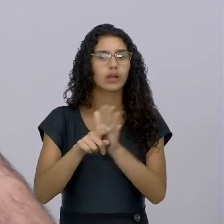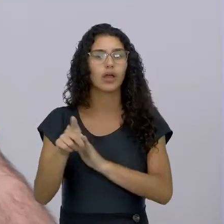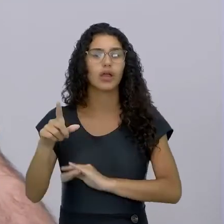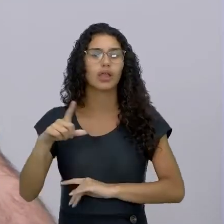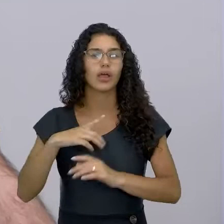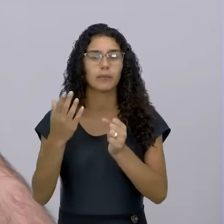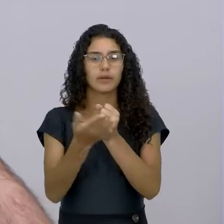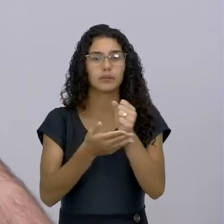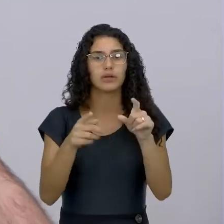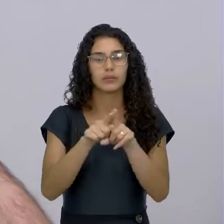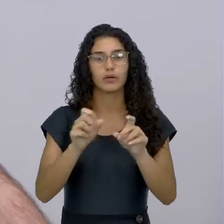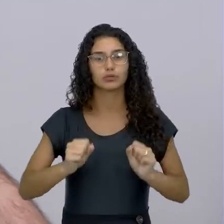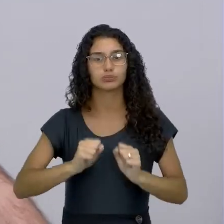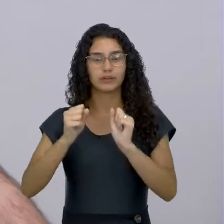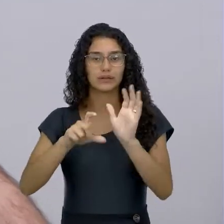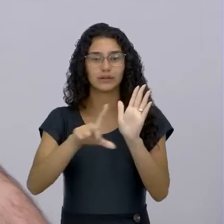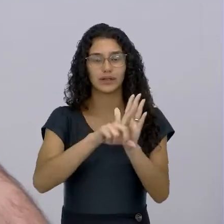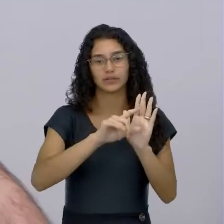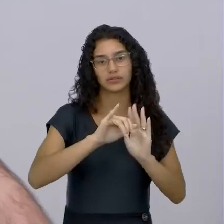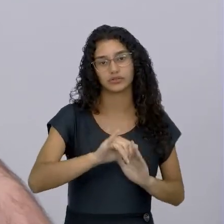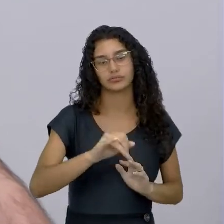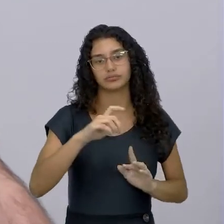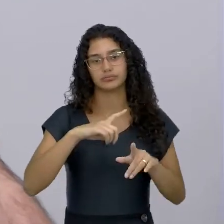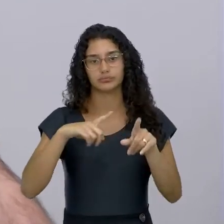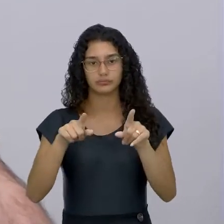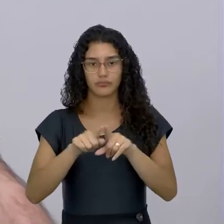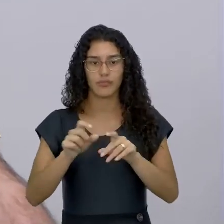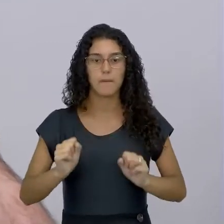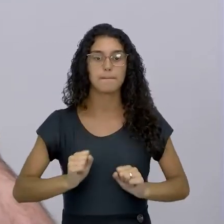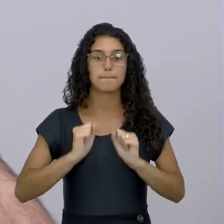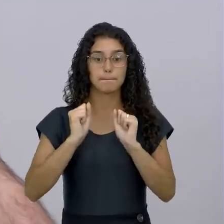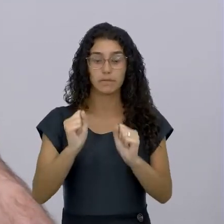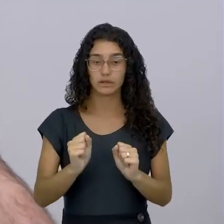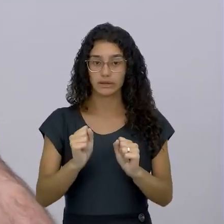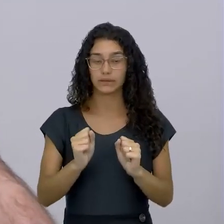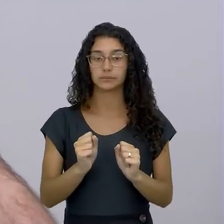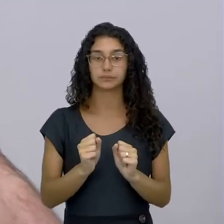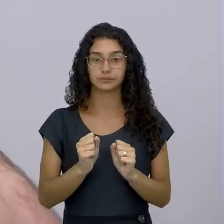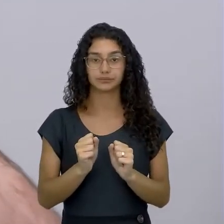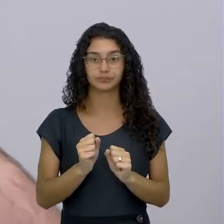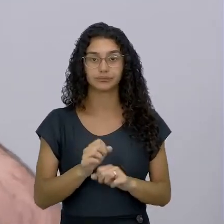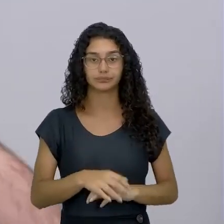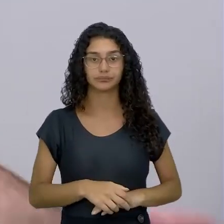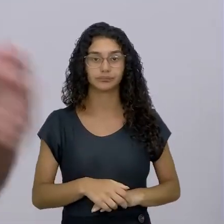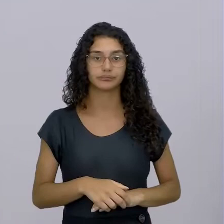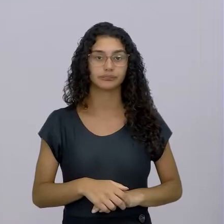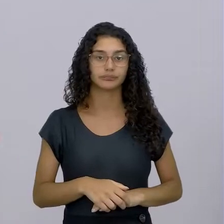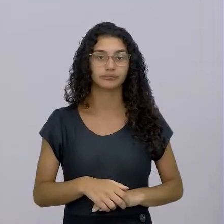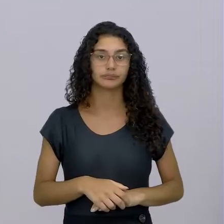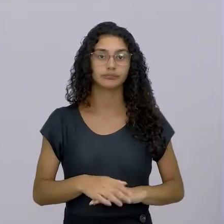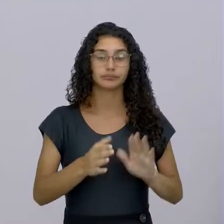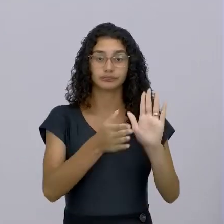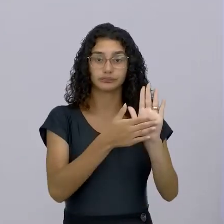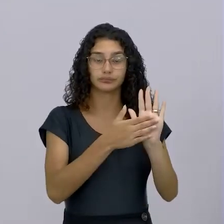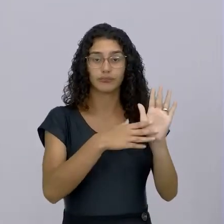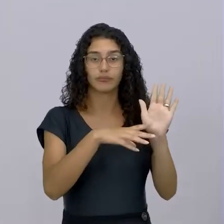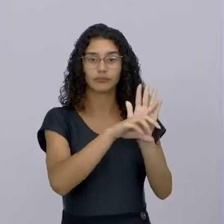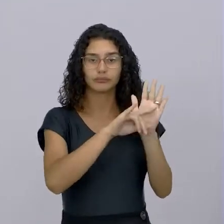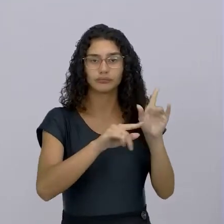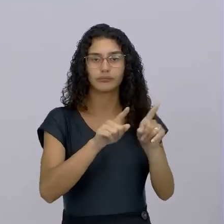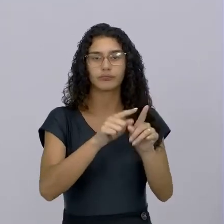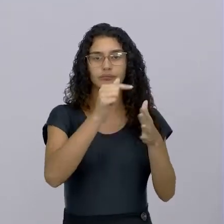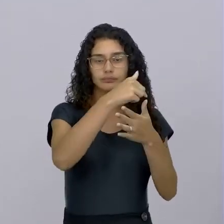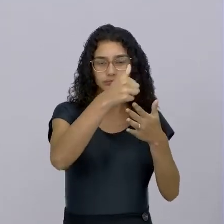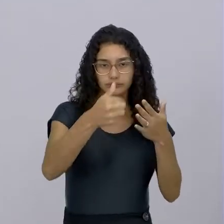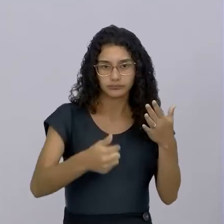e basicamente do poder legislativo, desse poder que legisla, né? Desse poder que propõe leis e